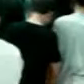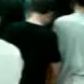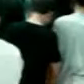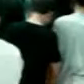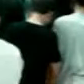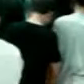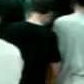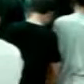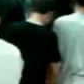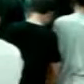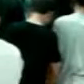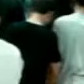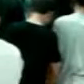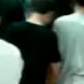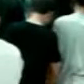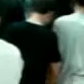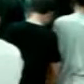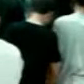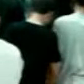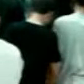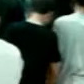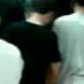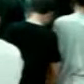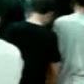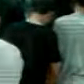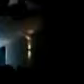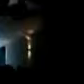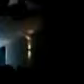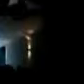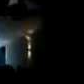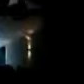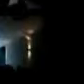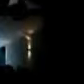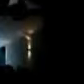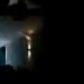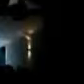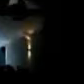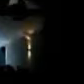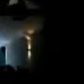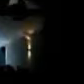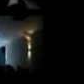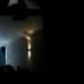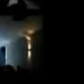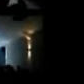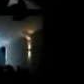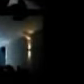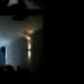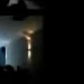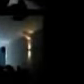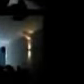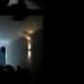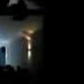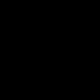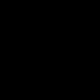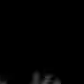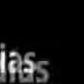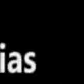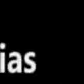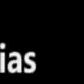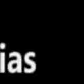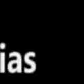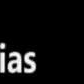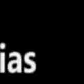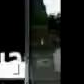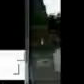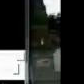participantes, permitindo um cuidado mais pessoal. Igreja Ministério Espaço Cristão. 20